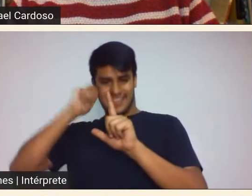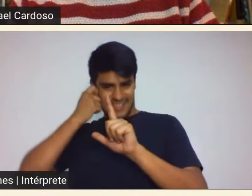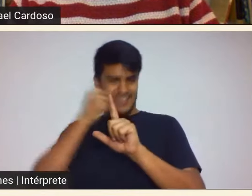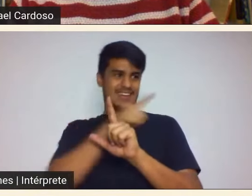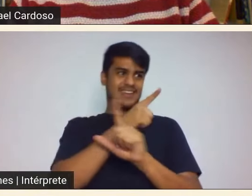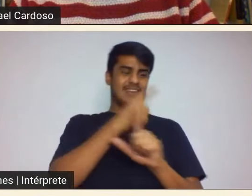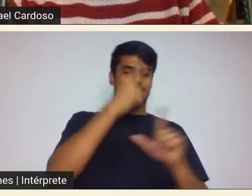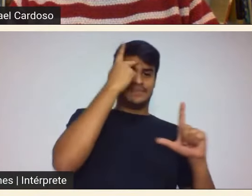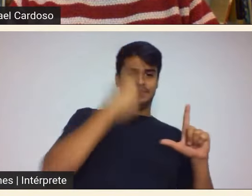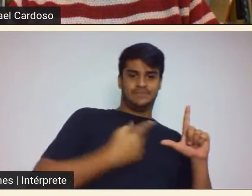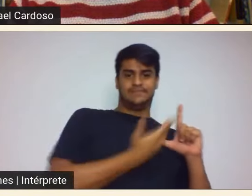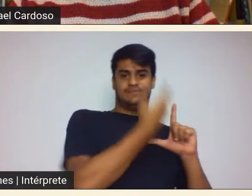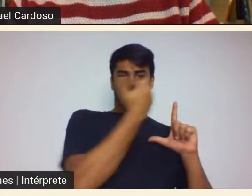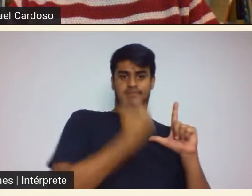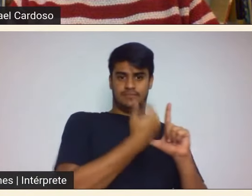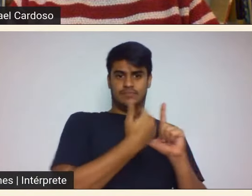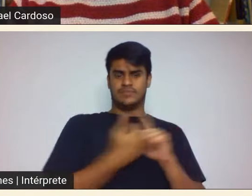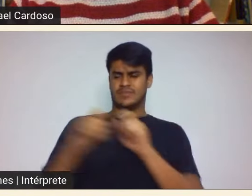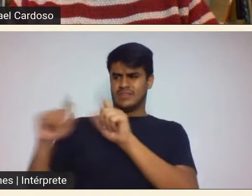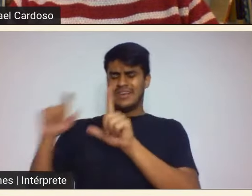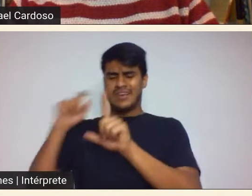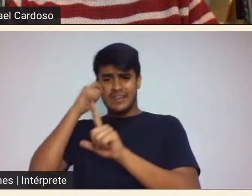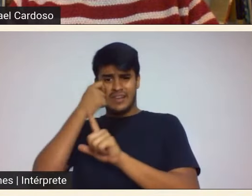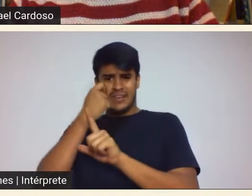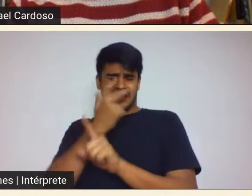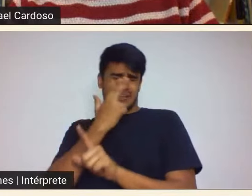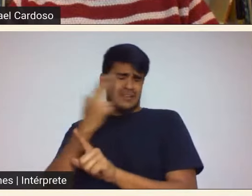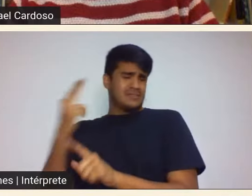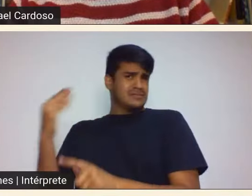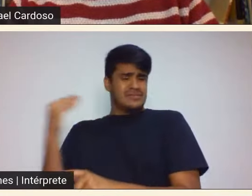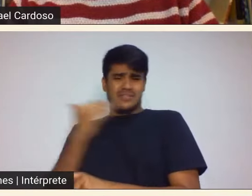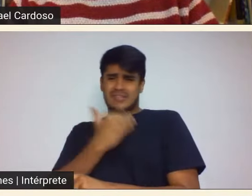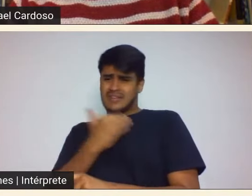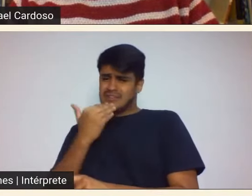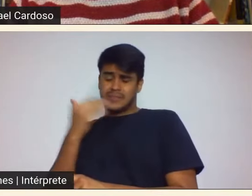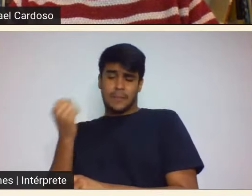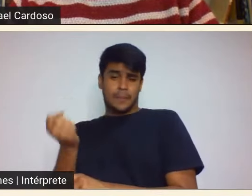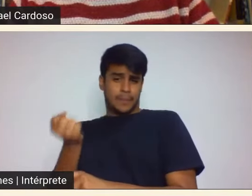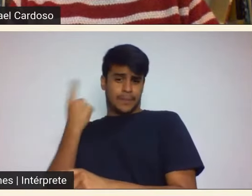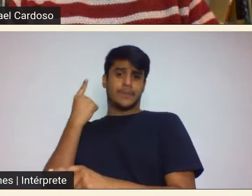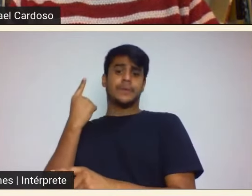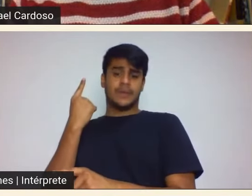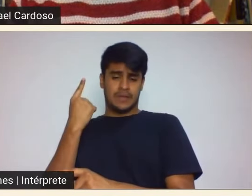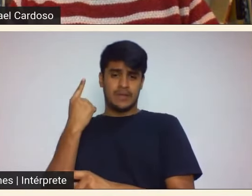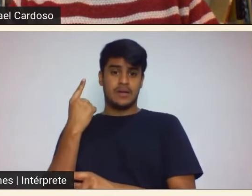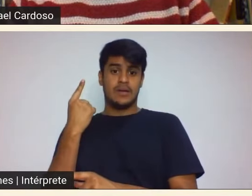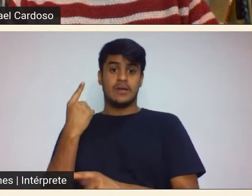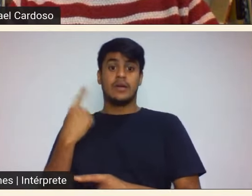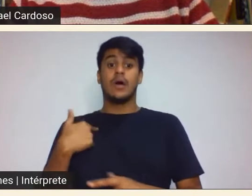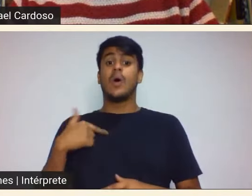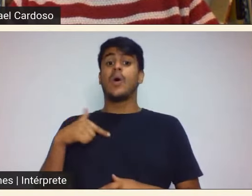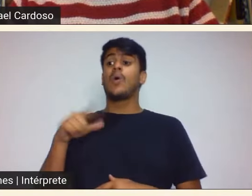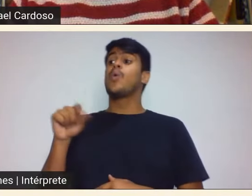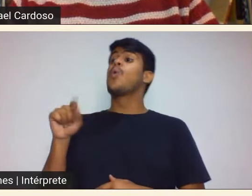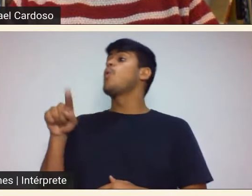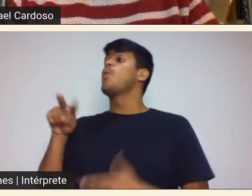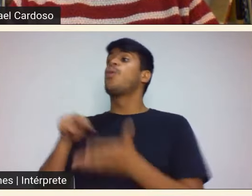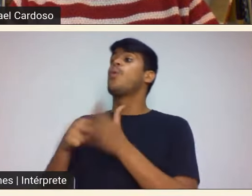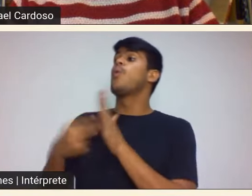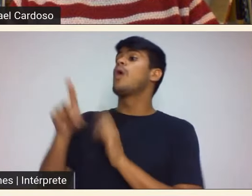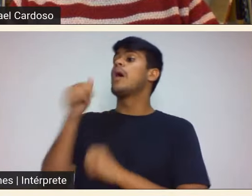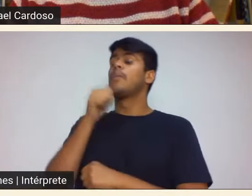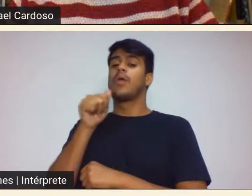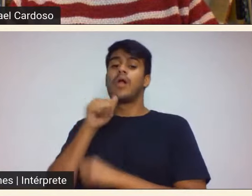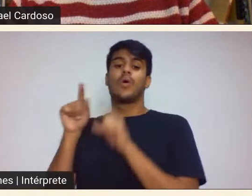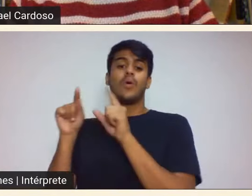caricatura muito grotesca do que poderia ser essa mulher. Acho